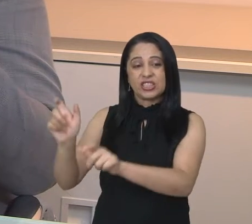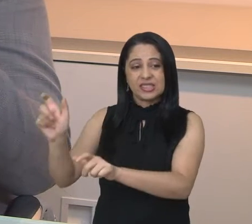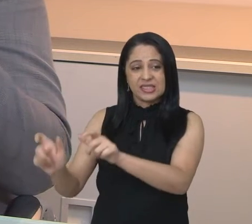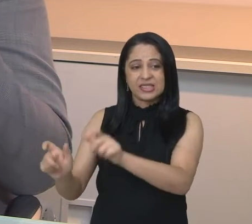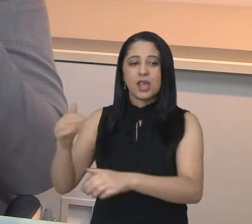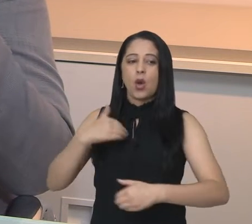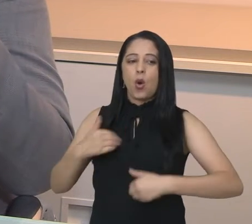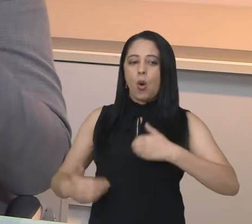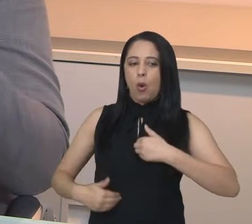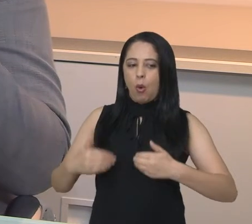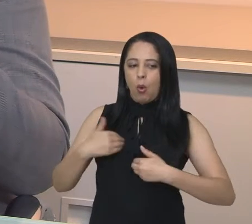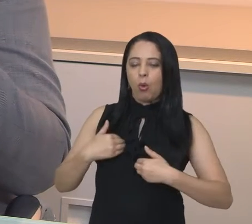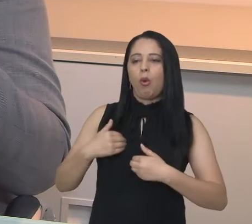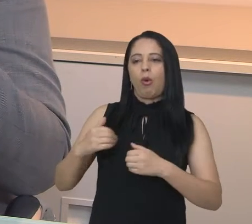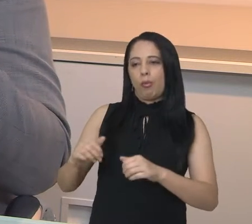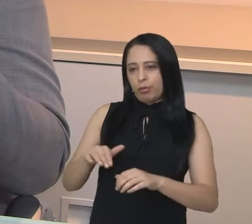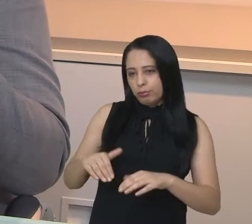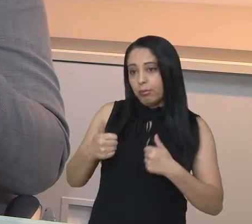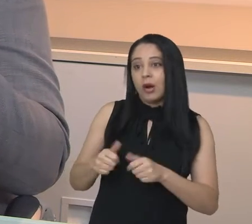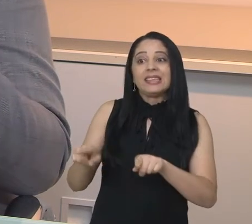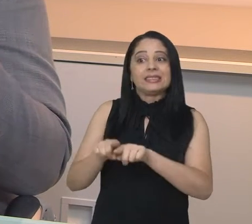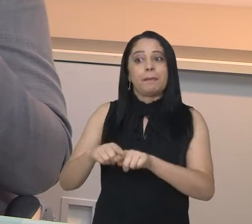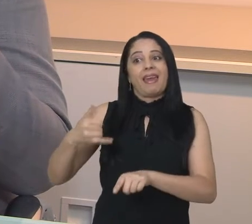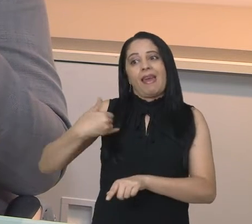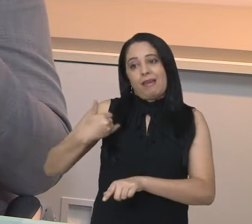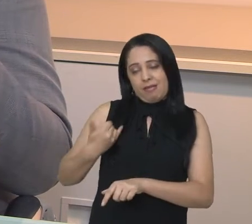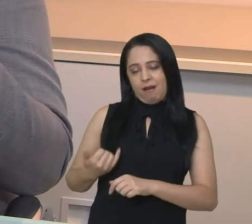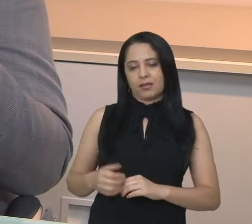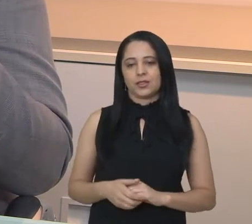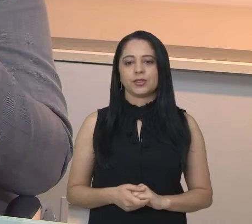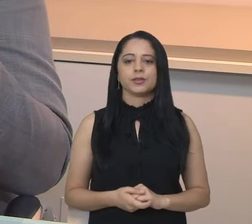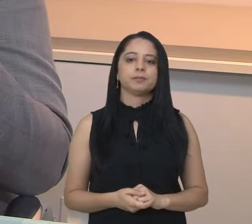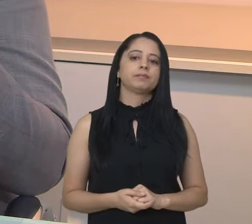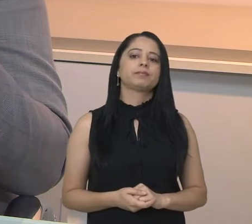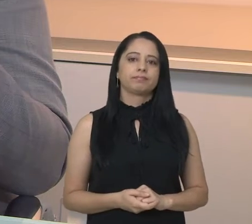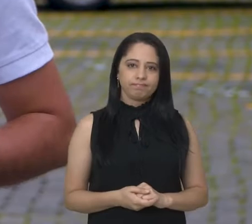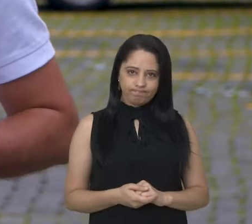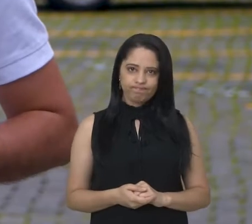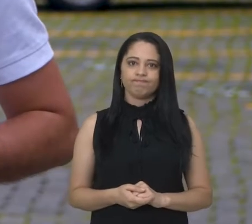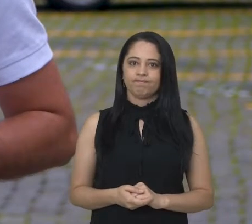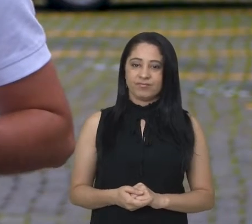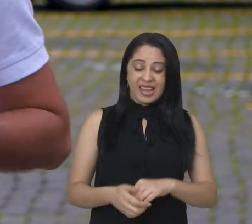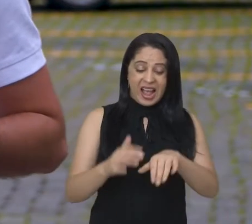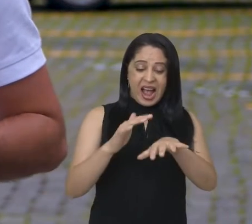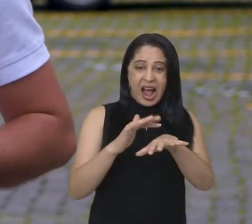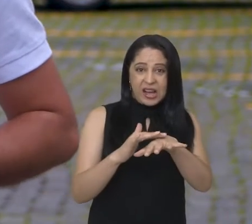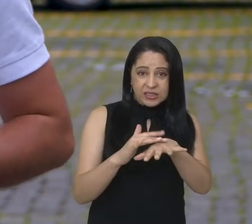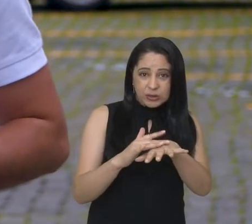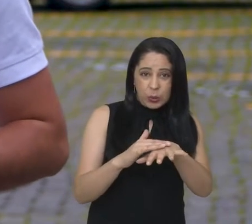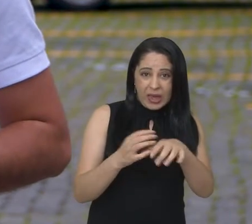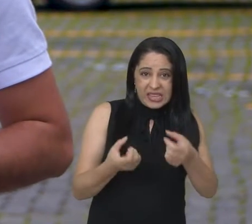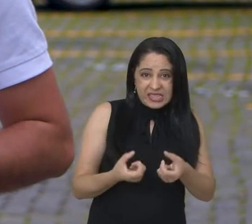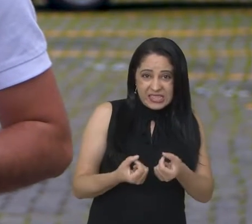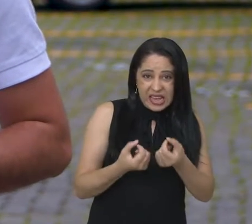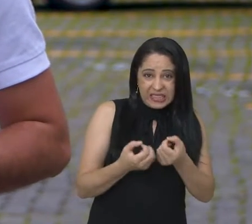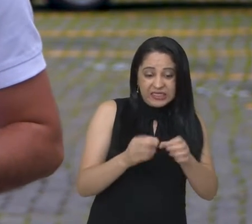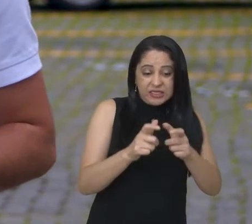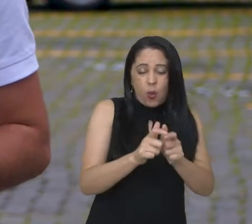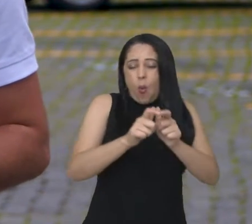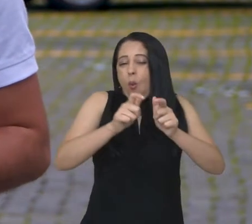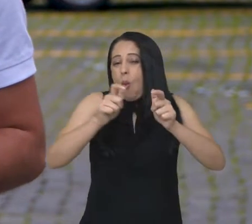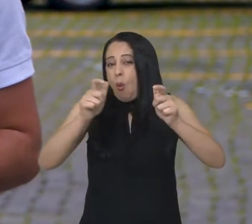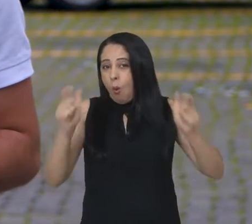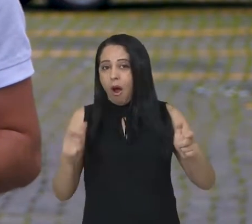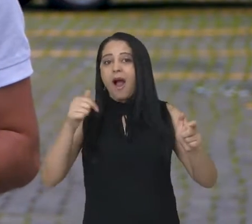chama de performance status, e quantos anos esse paciente tem. Apesar da alta incidência da doença no